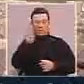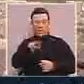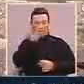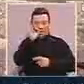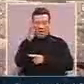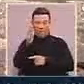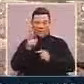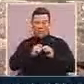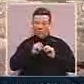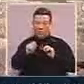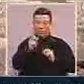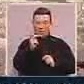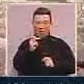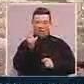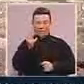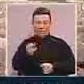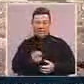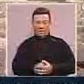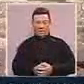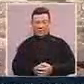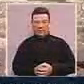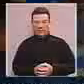árvores ao longo do eixo da A23.